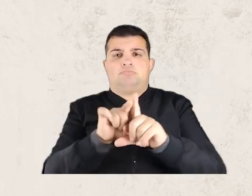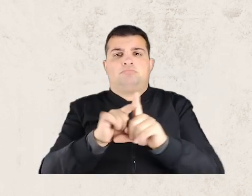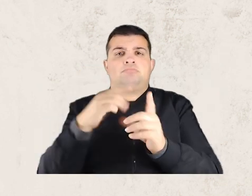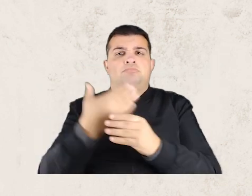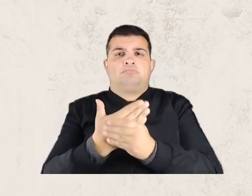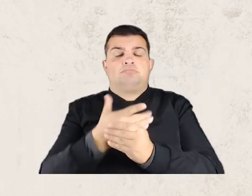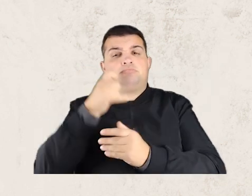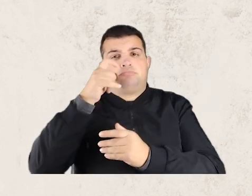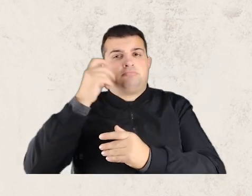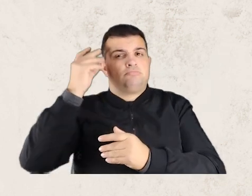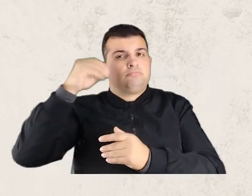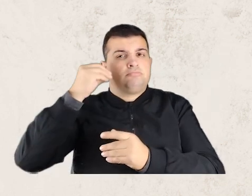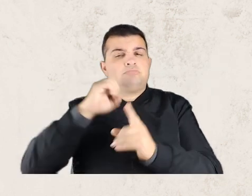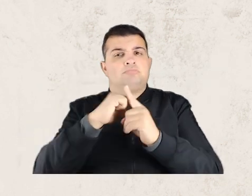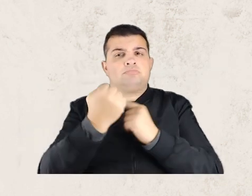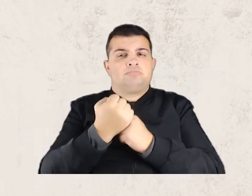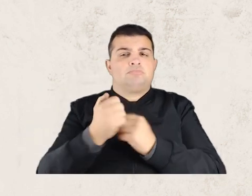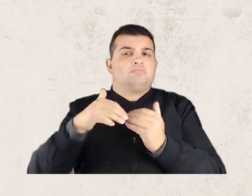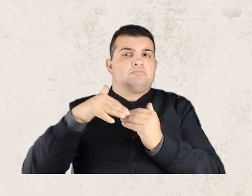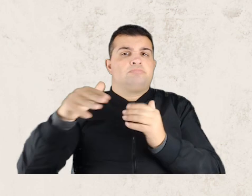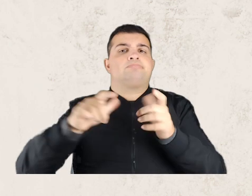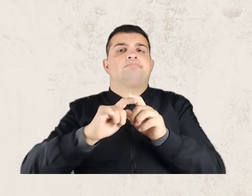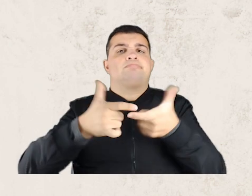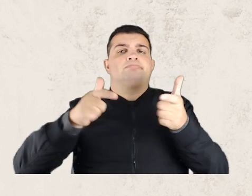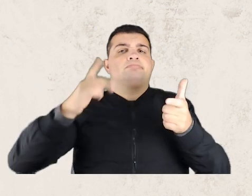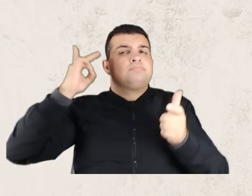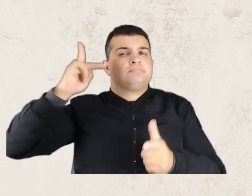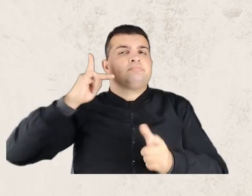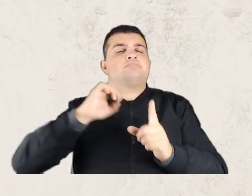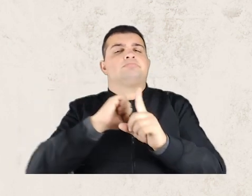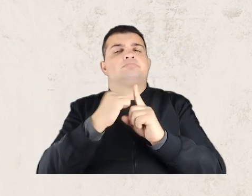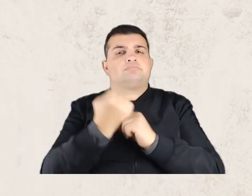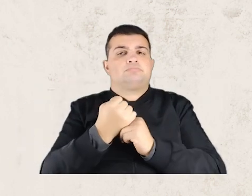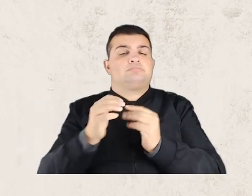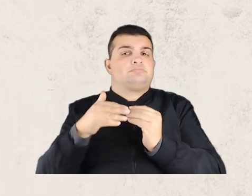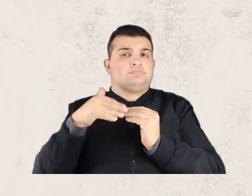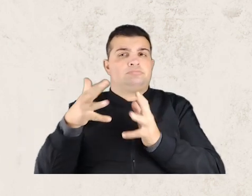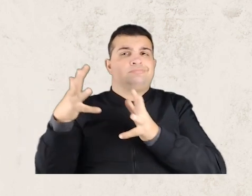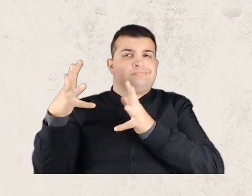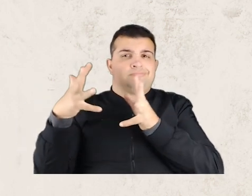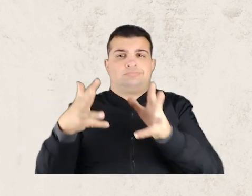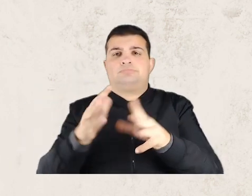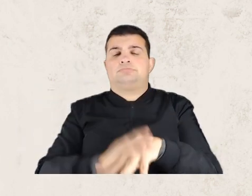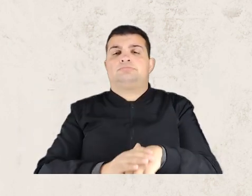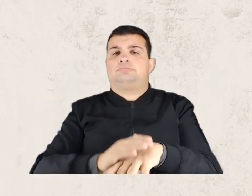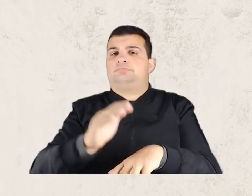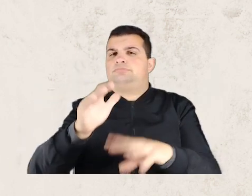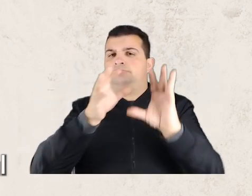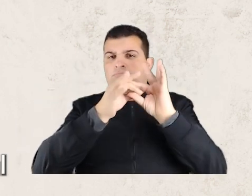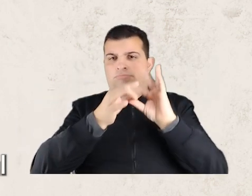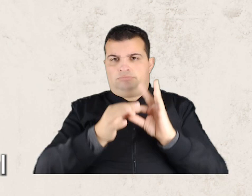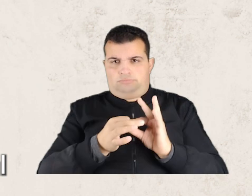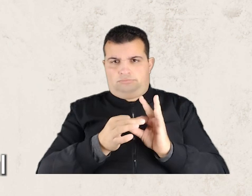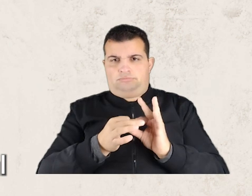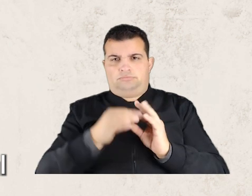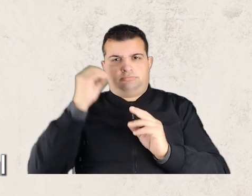E quem está presente como parte obrigatória da equipe? As psicólogas e psicólogos. Veja, o que foi muito interessante nesse processo é